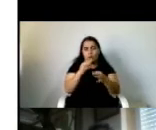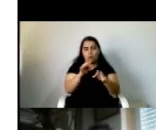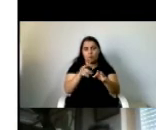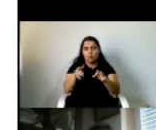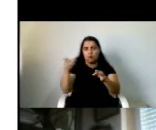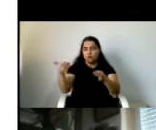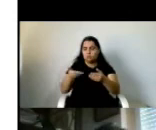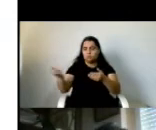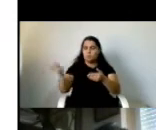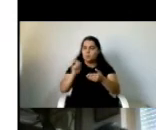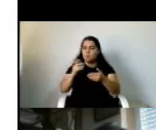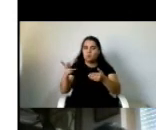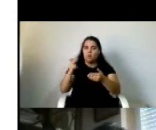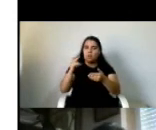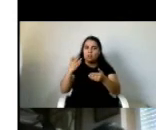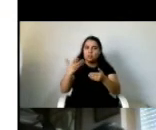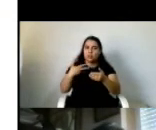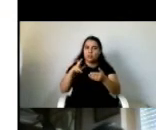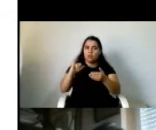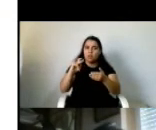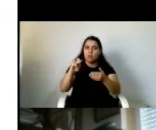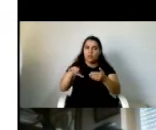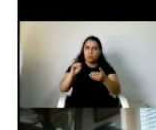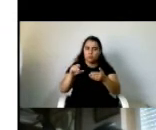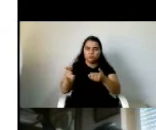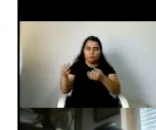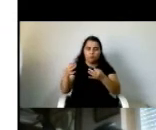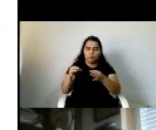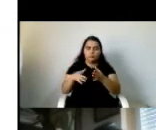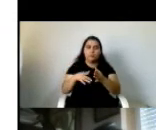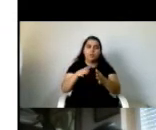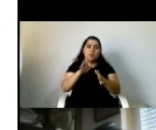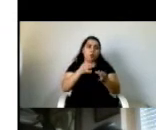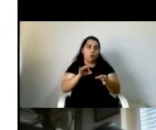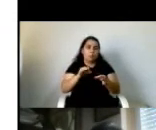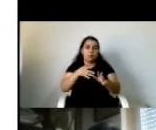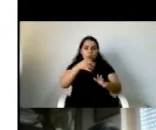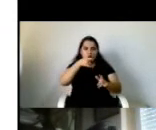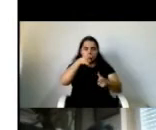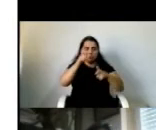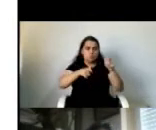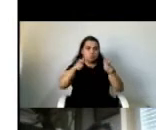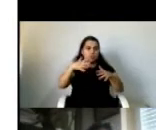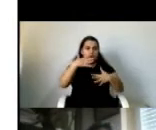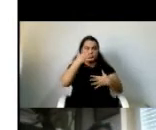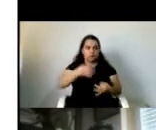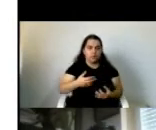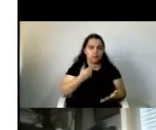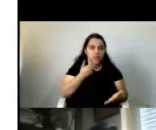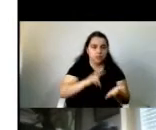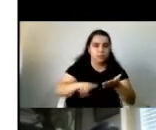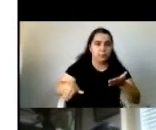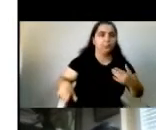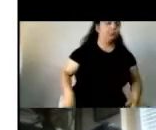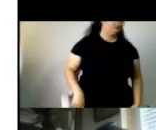E passando a palavra aqui ao Adriano para entrar já na parte da conclusão, que as pessoas ainda sintam isto face à convenção. Um pouco na linha